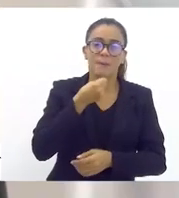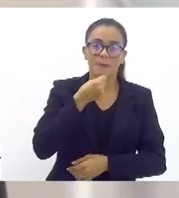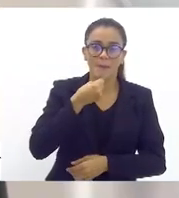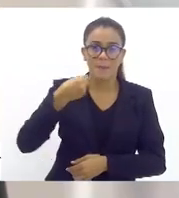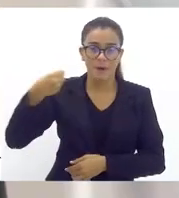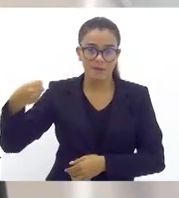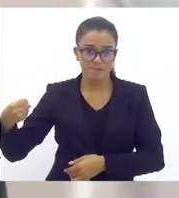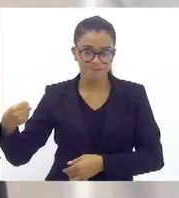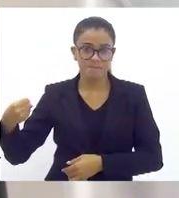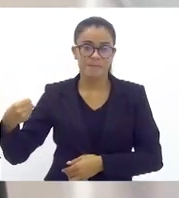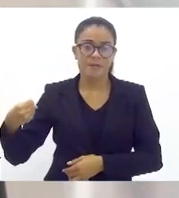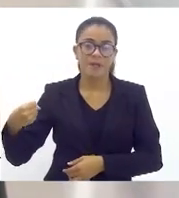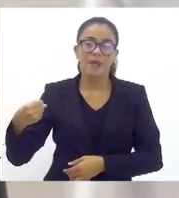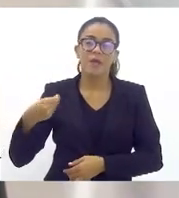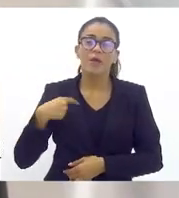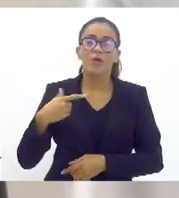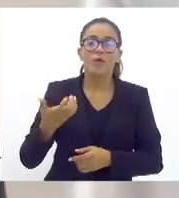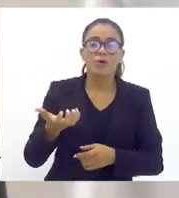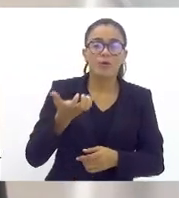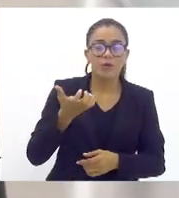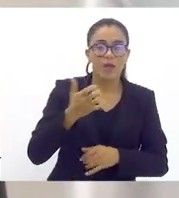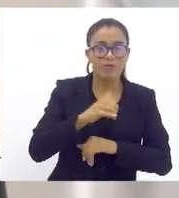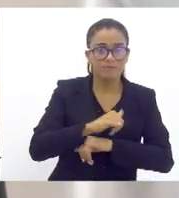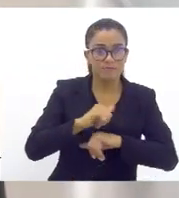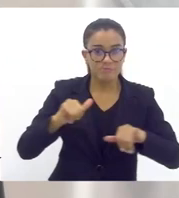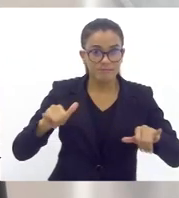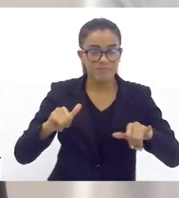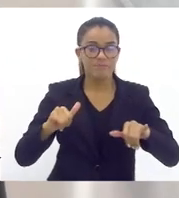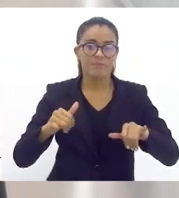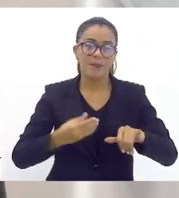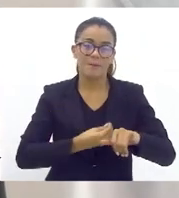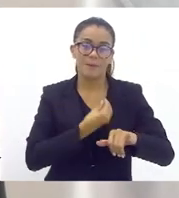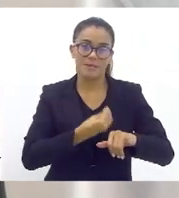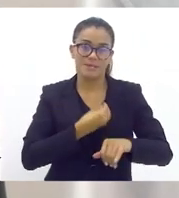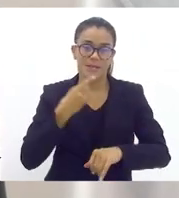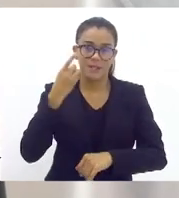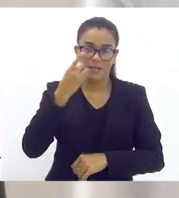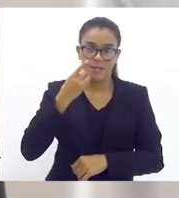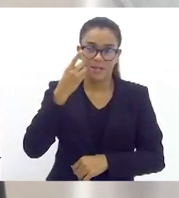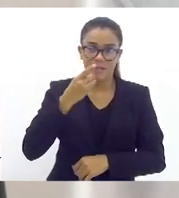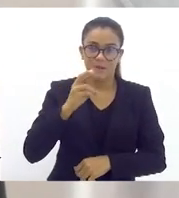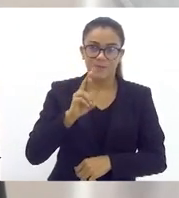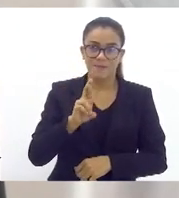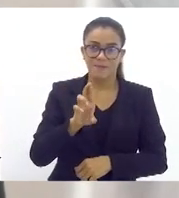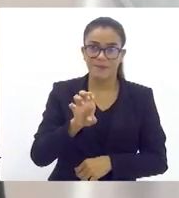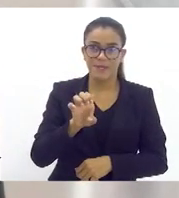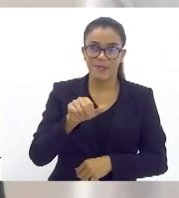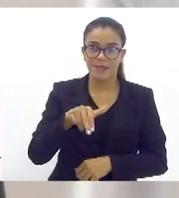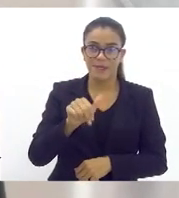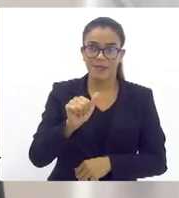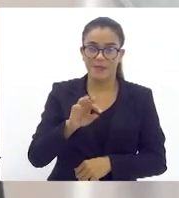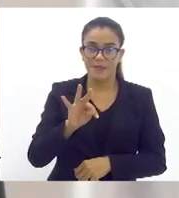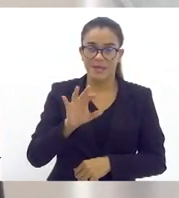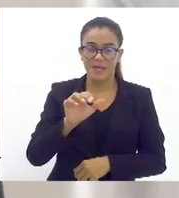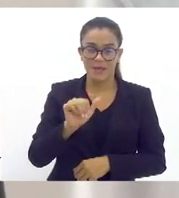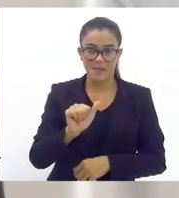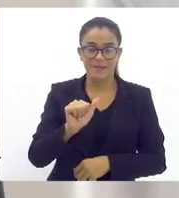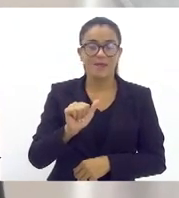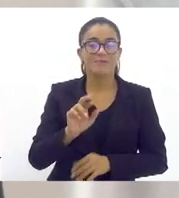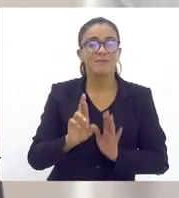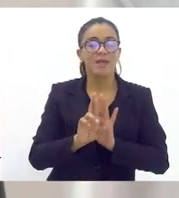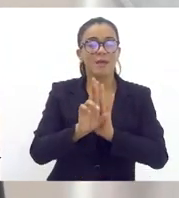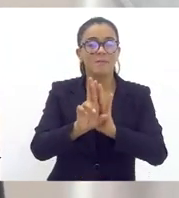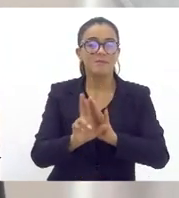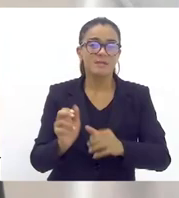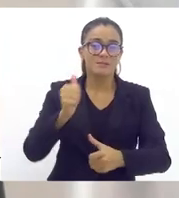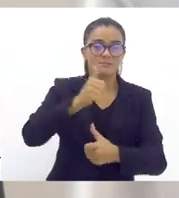orador, registrar aqui a presença da deputada Renata Souza por meio de sua assessoria,